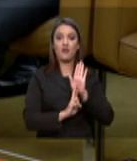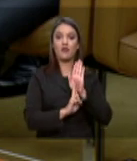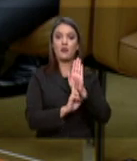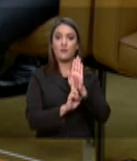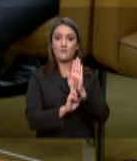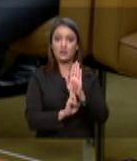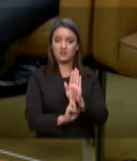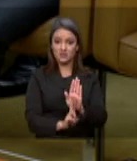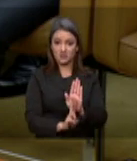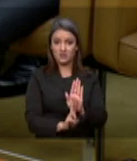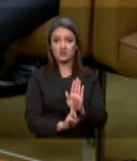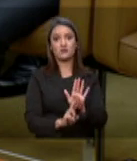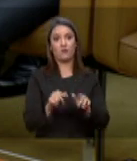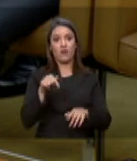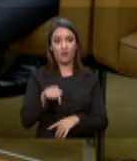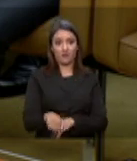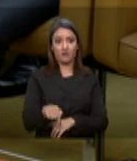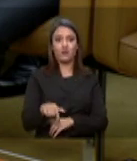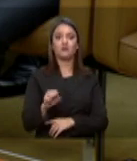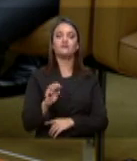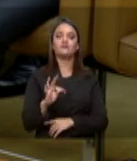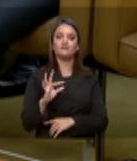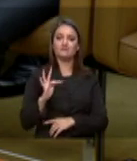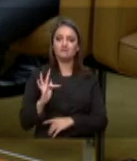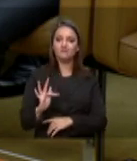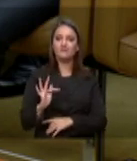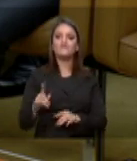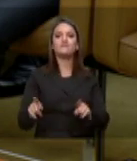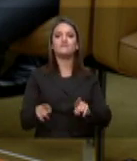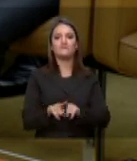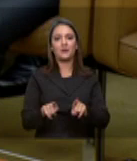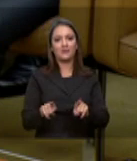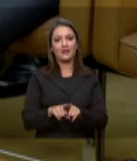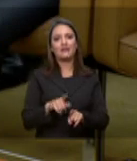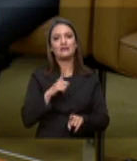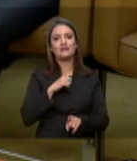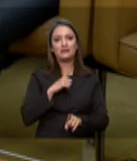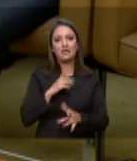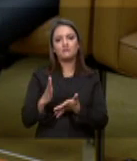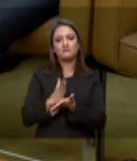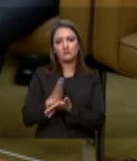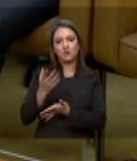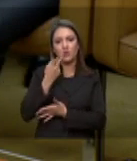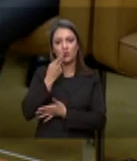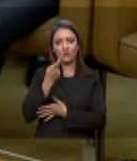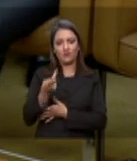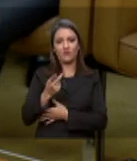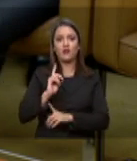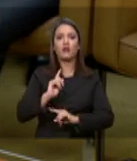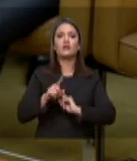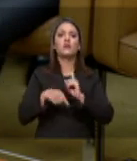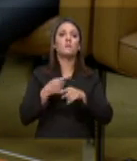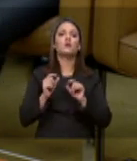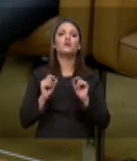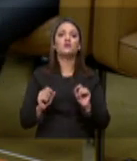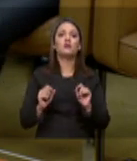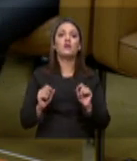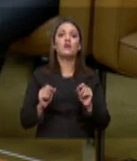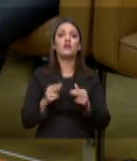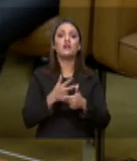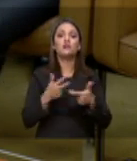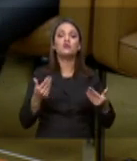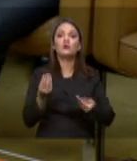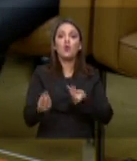nesta corte, também tem a representação, que farei alguma menção, das questões. Os olhos